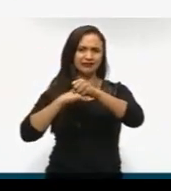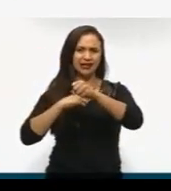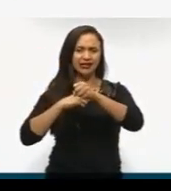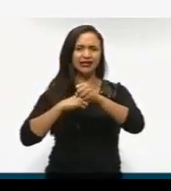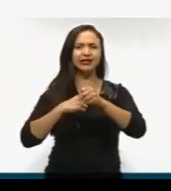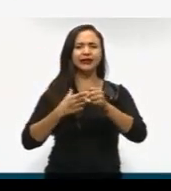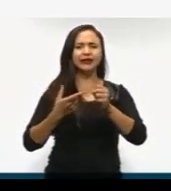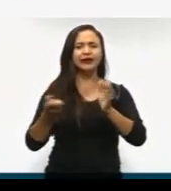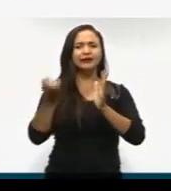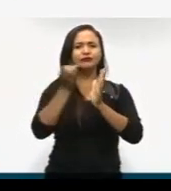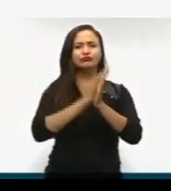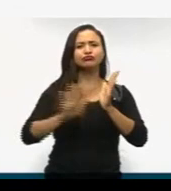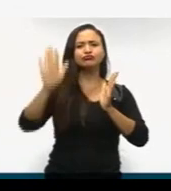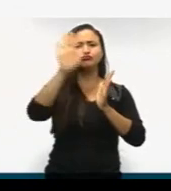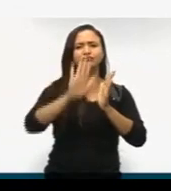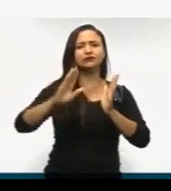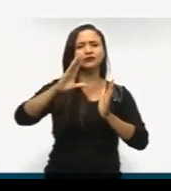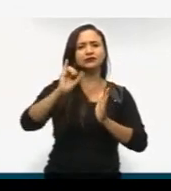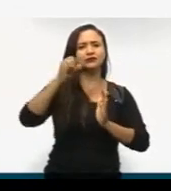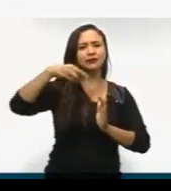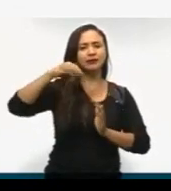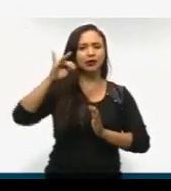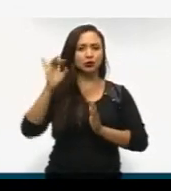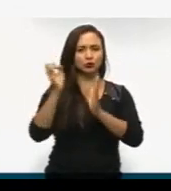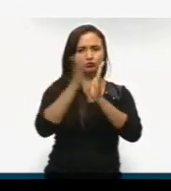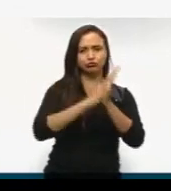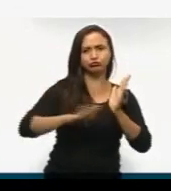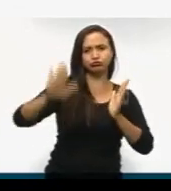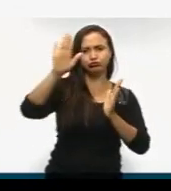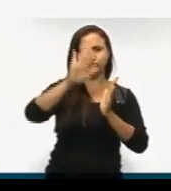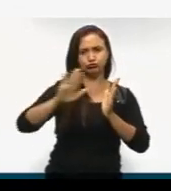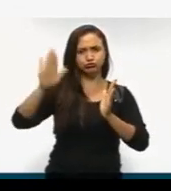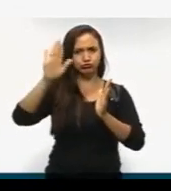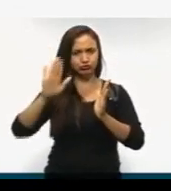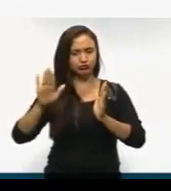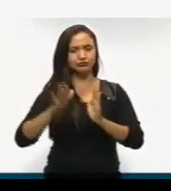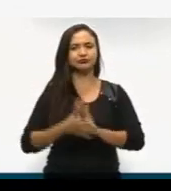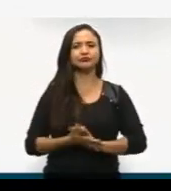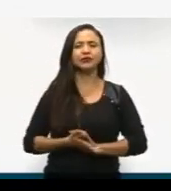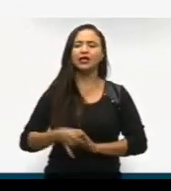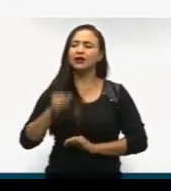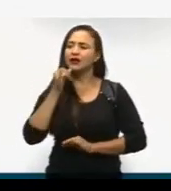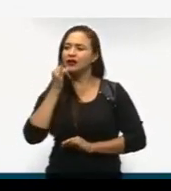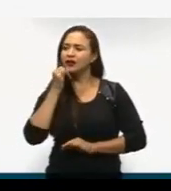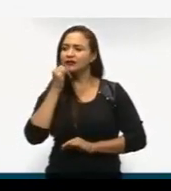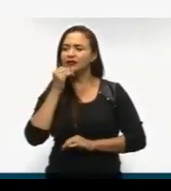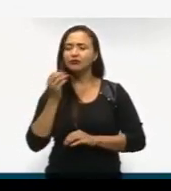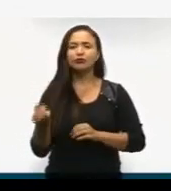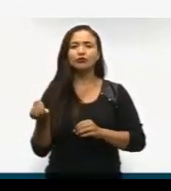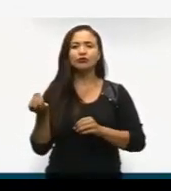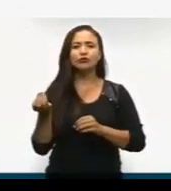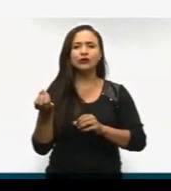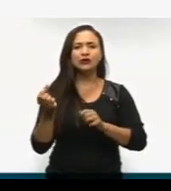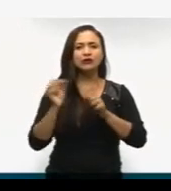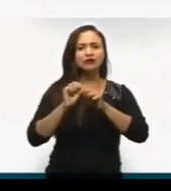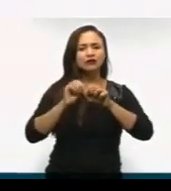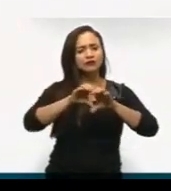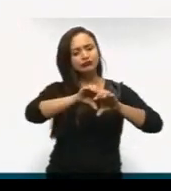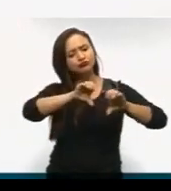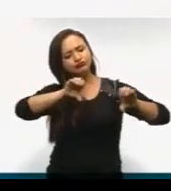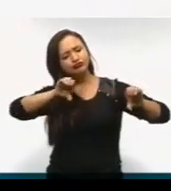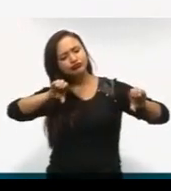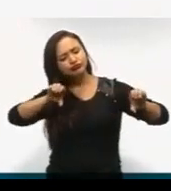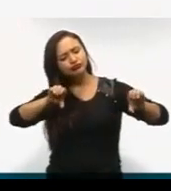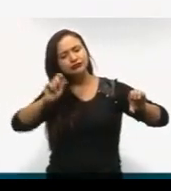atividade, né? É um serviço. Bom, instalação de tubulação de água fria. Ok? Ou